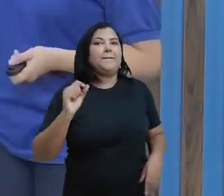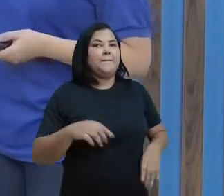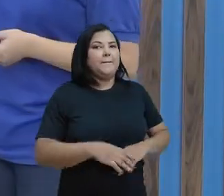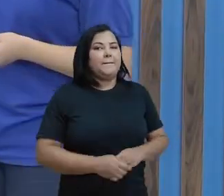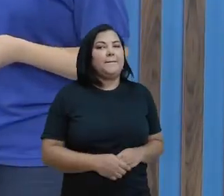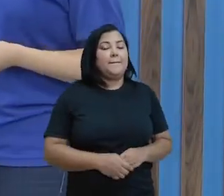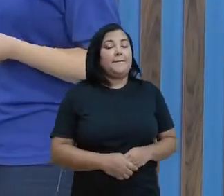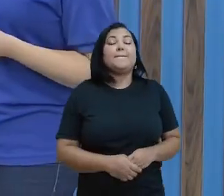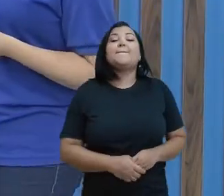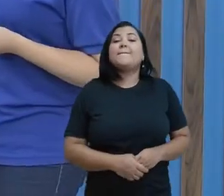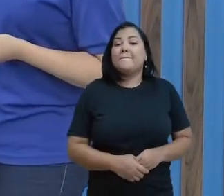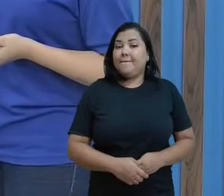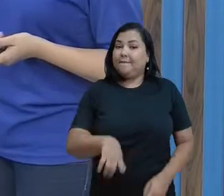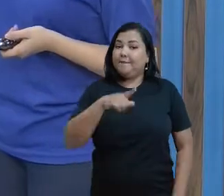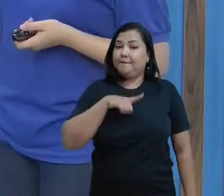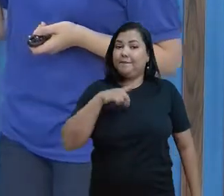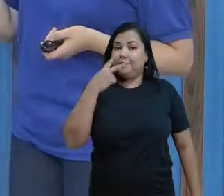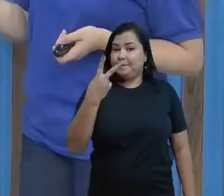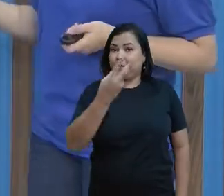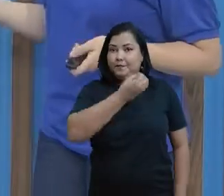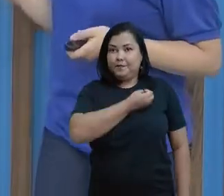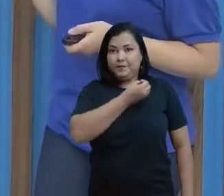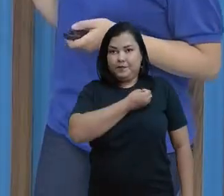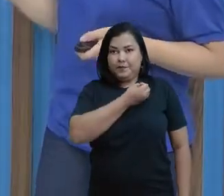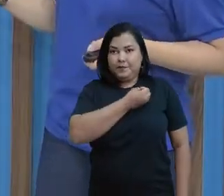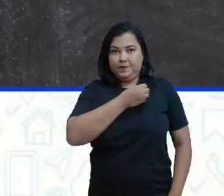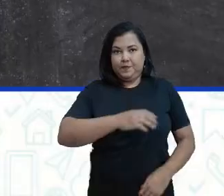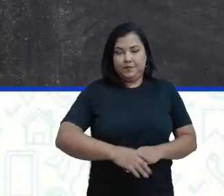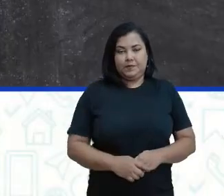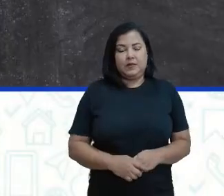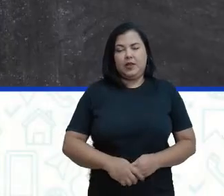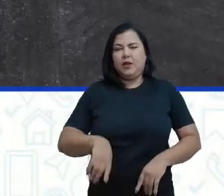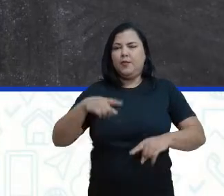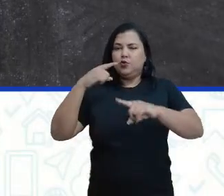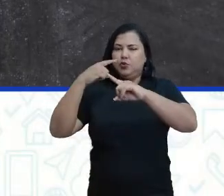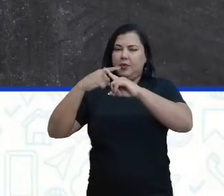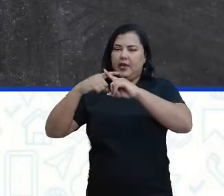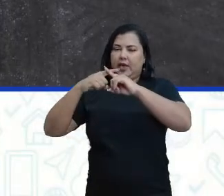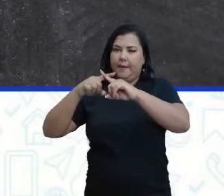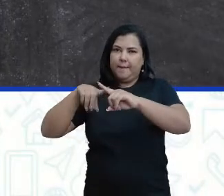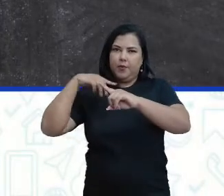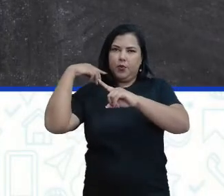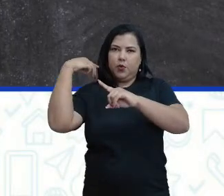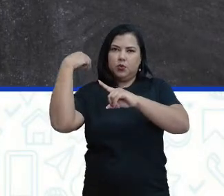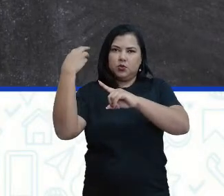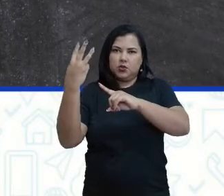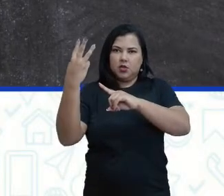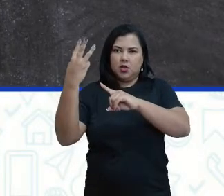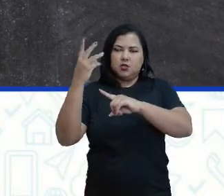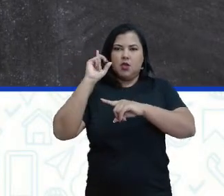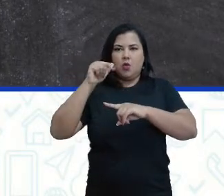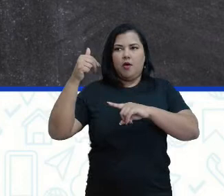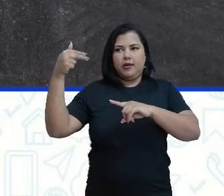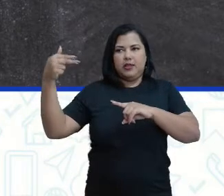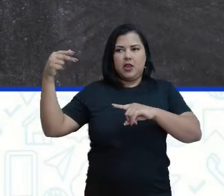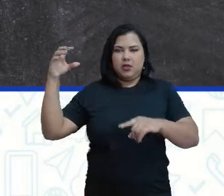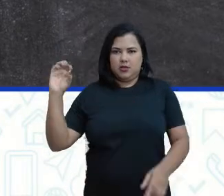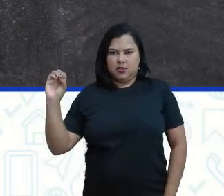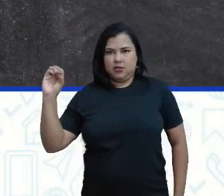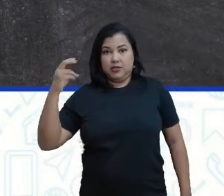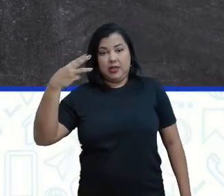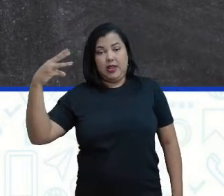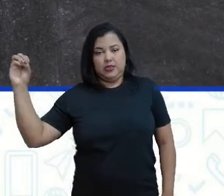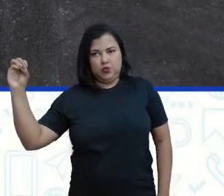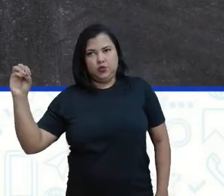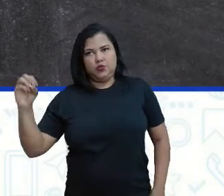ó, há dois números cujo triplo do quadrado é igual a 300. Quais números são